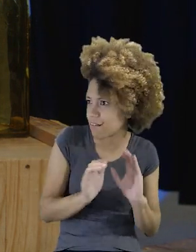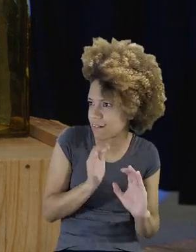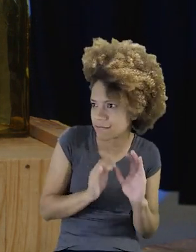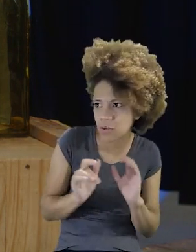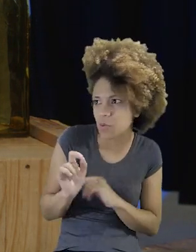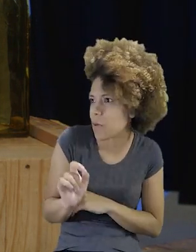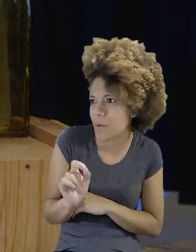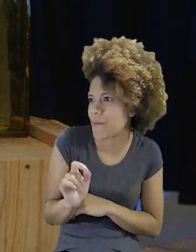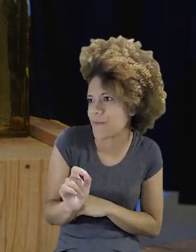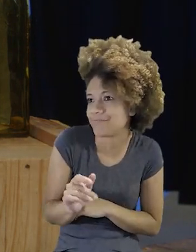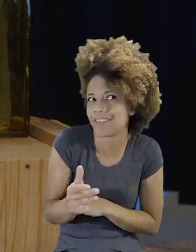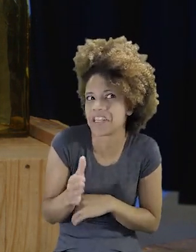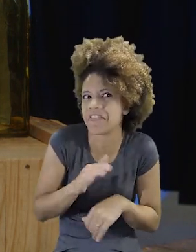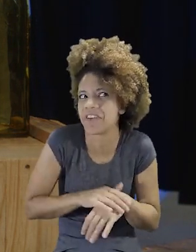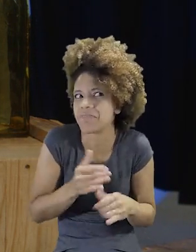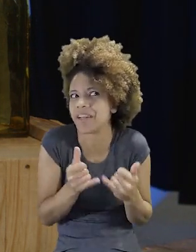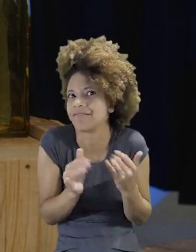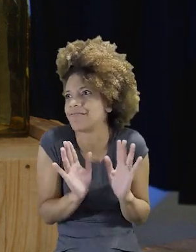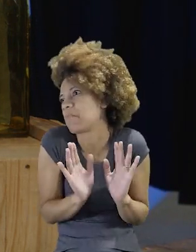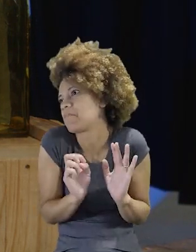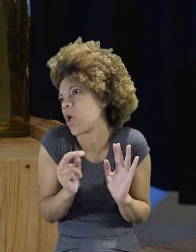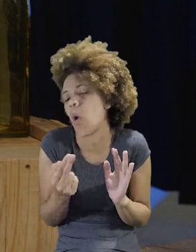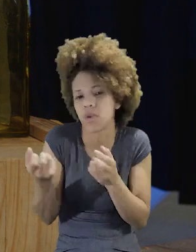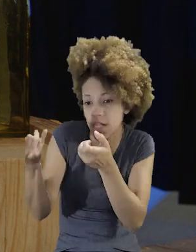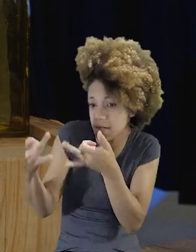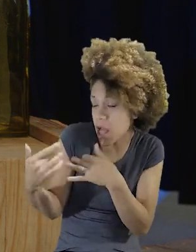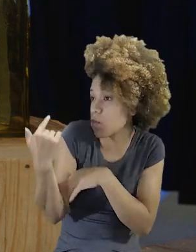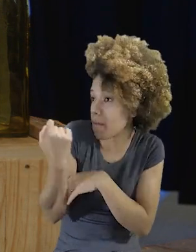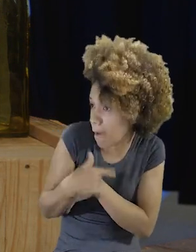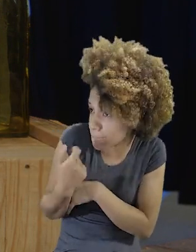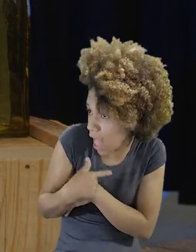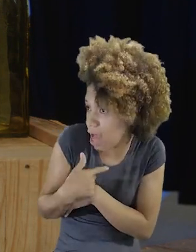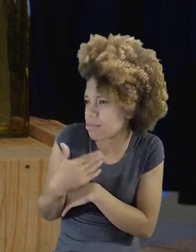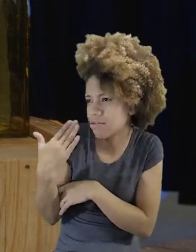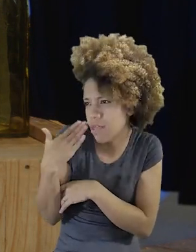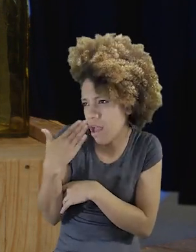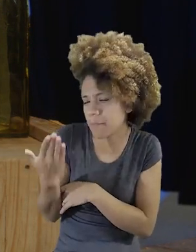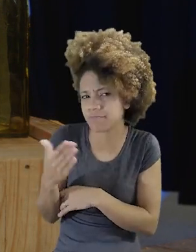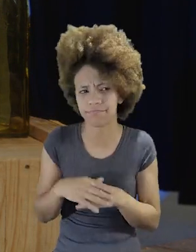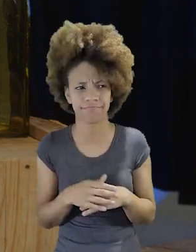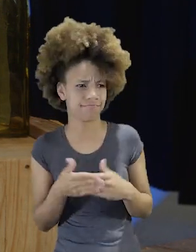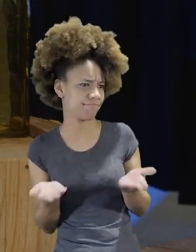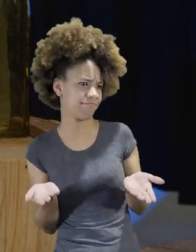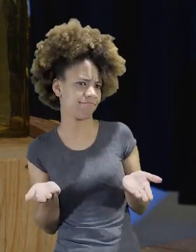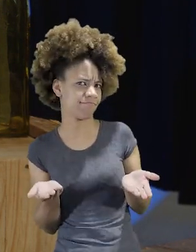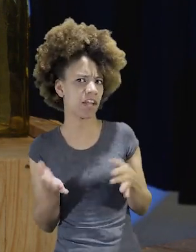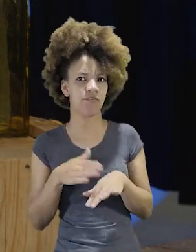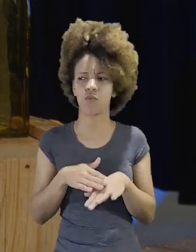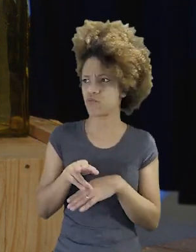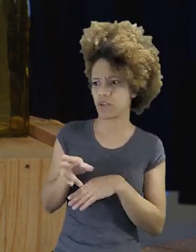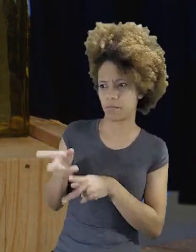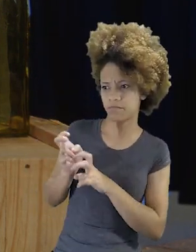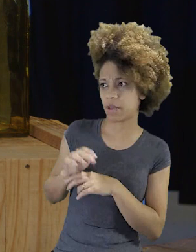tá cantando um negócio faz parecer ou você tá contando uma piada tá ligado E aí